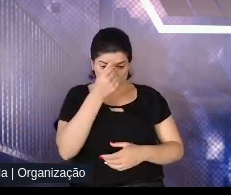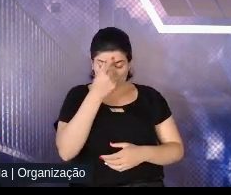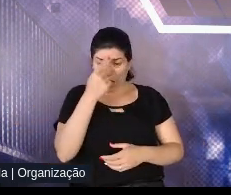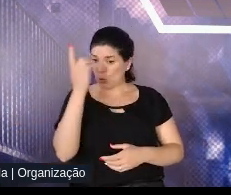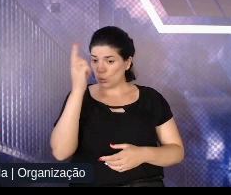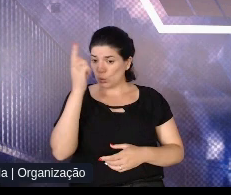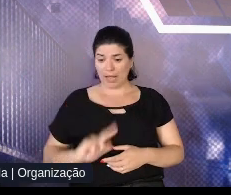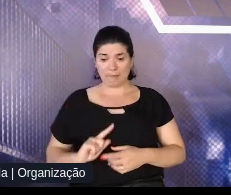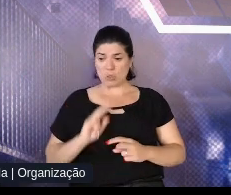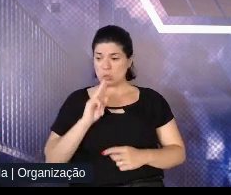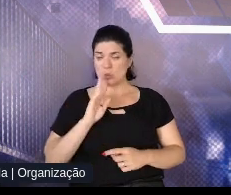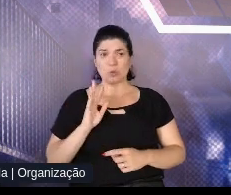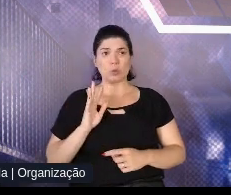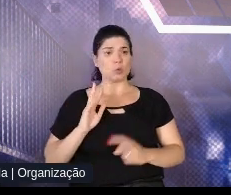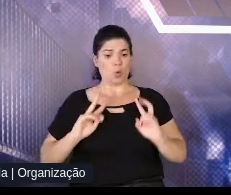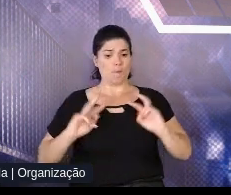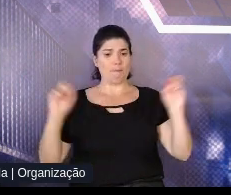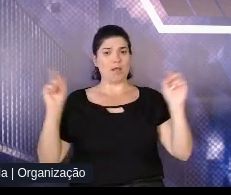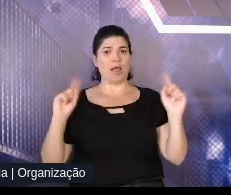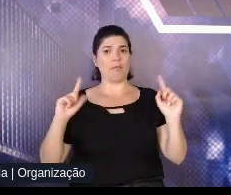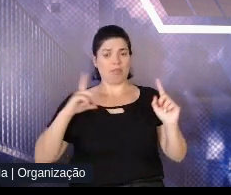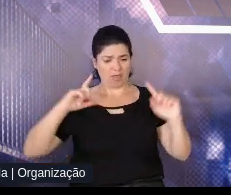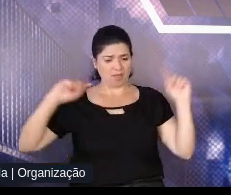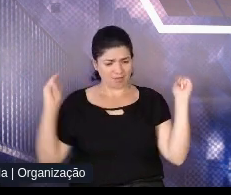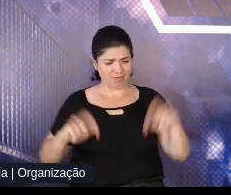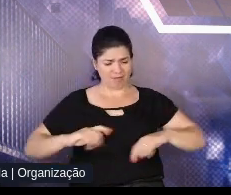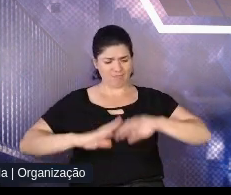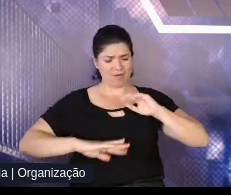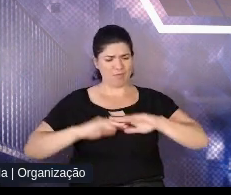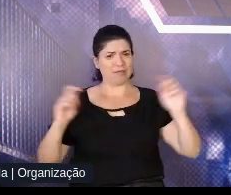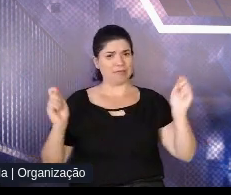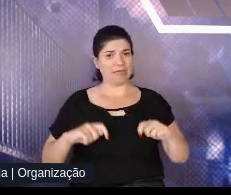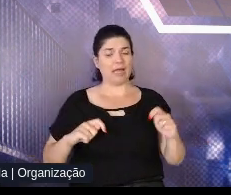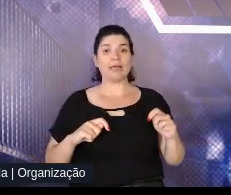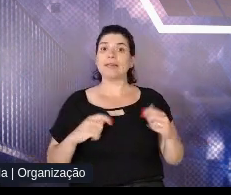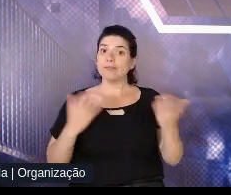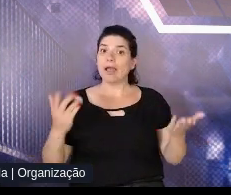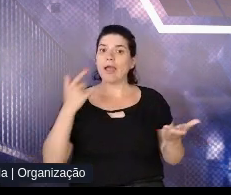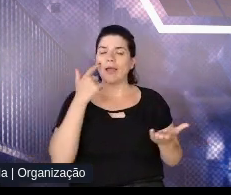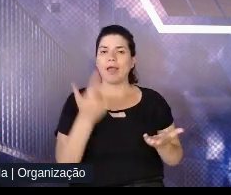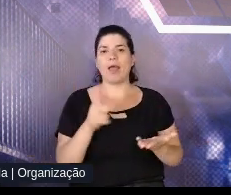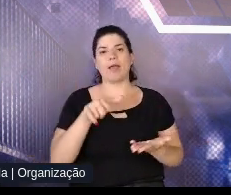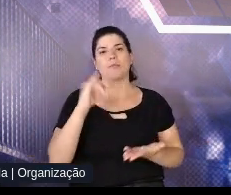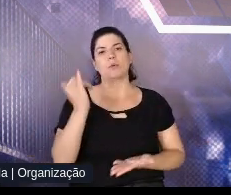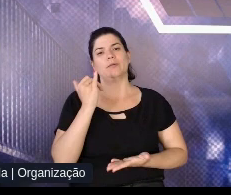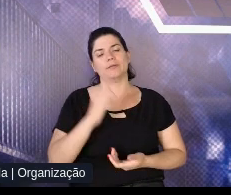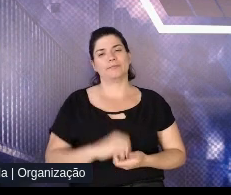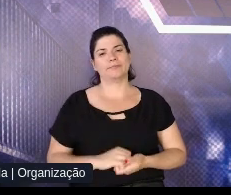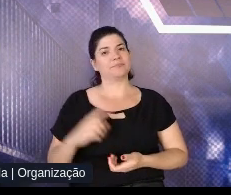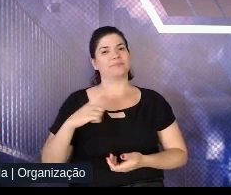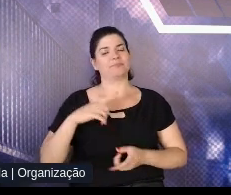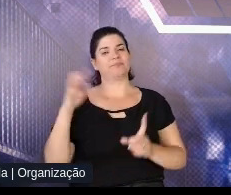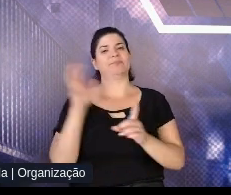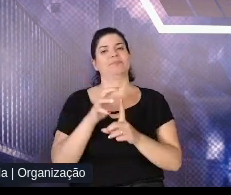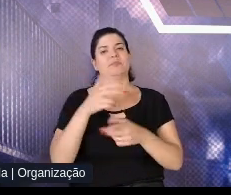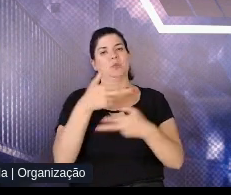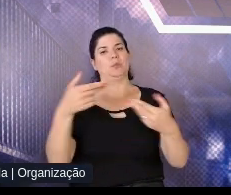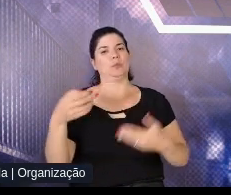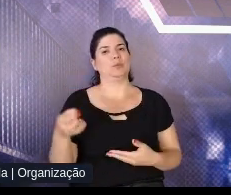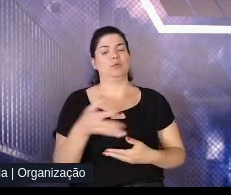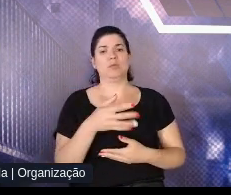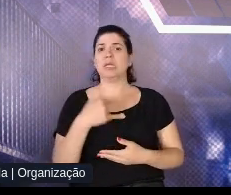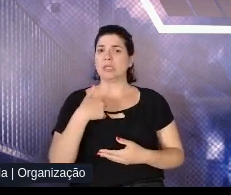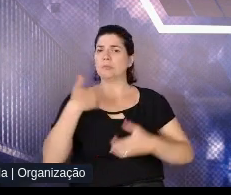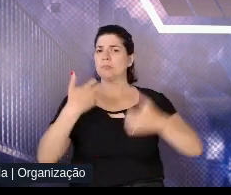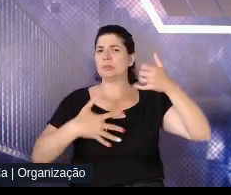potencial, não enxergam oportunidades. Então, aqui é um ponto importante e vai ter esse impacto na inovação. Só que eu falei tudo